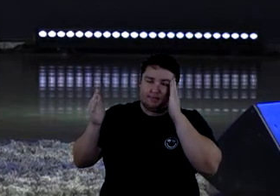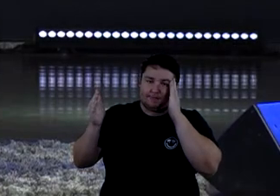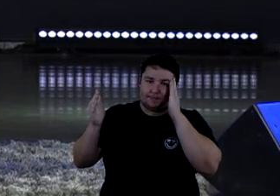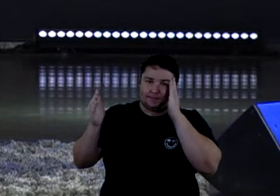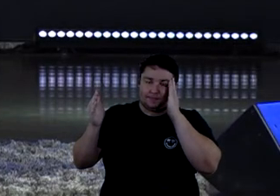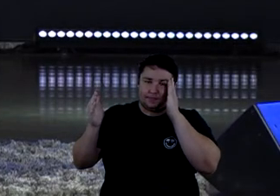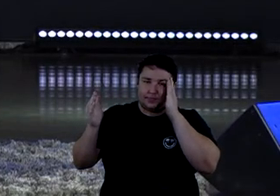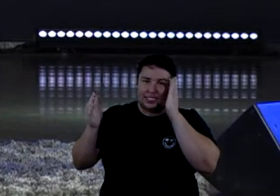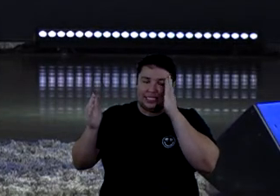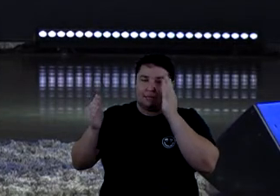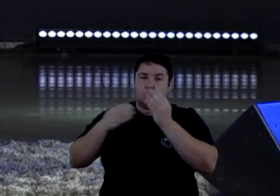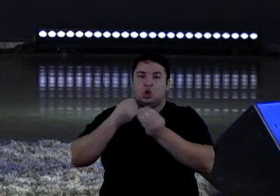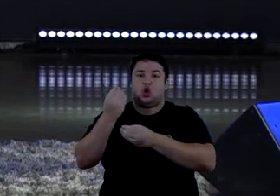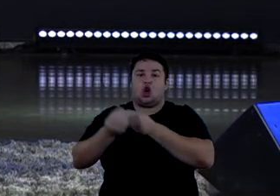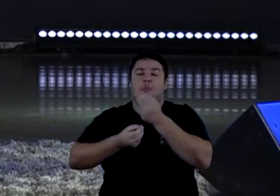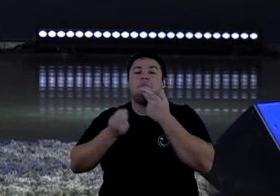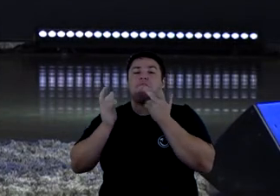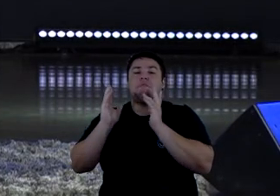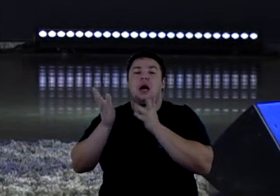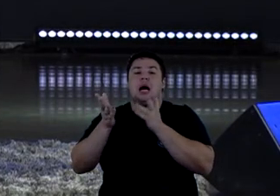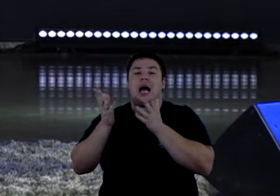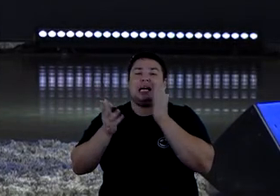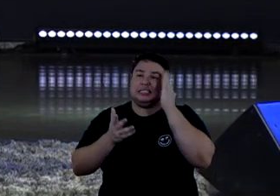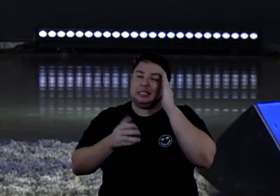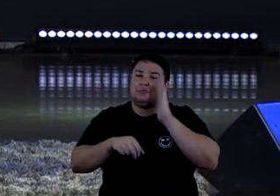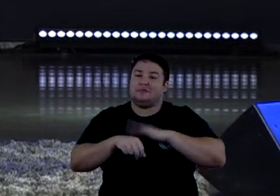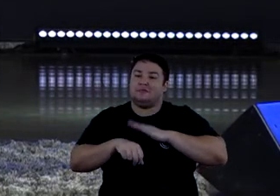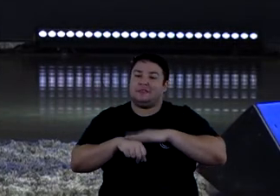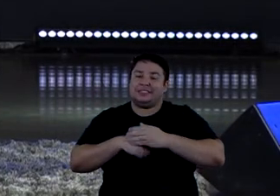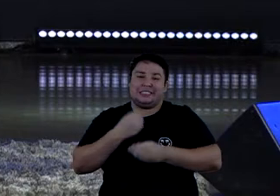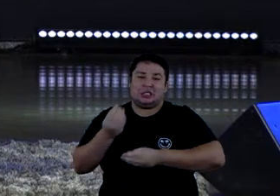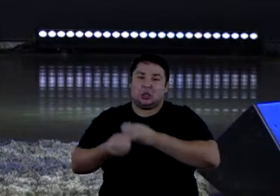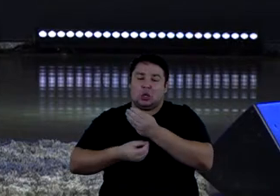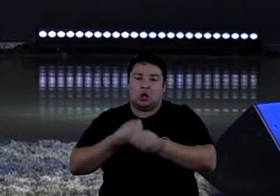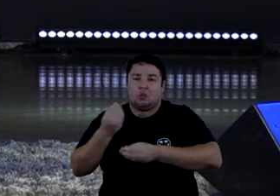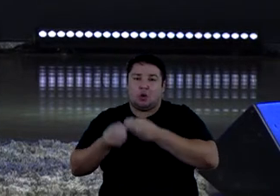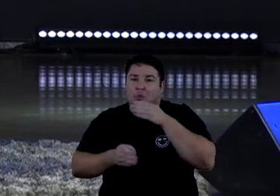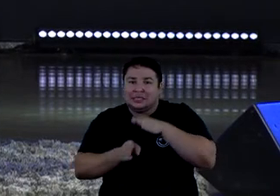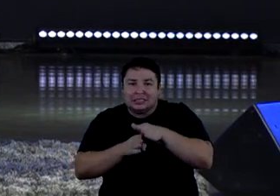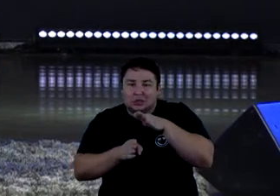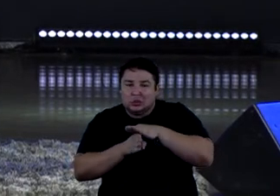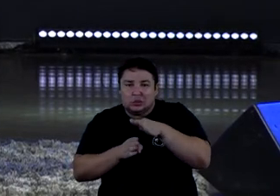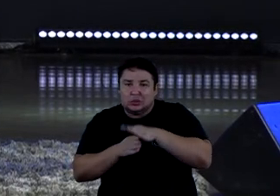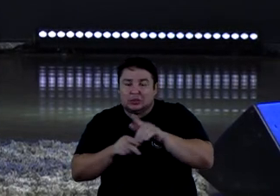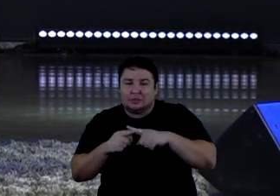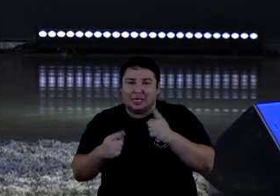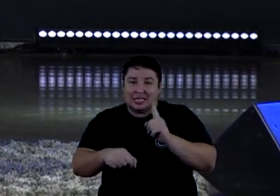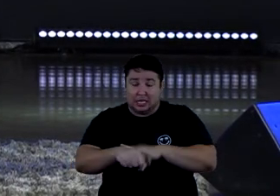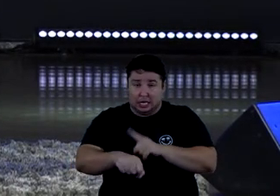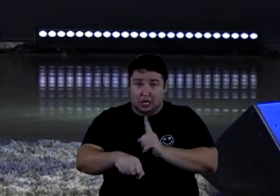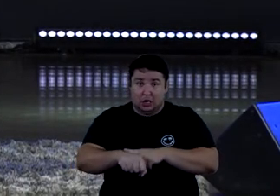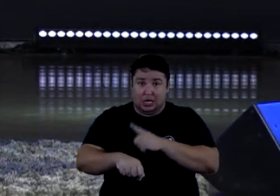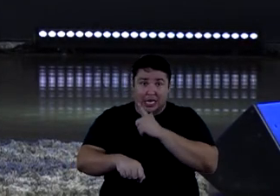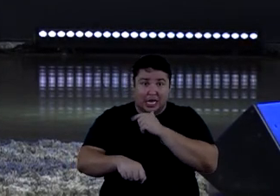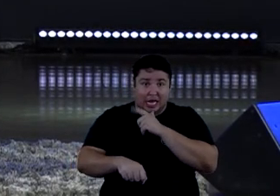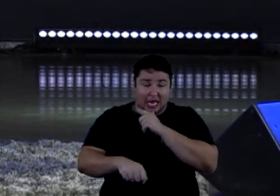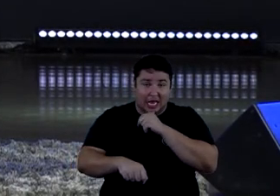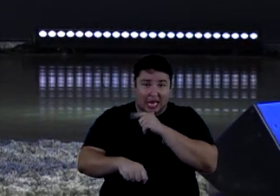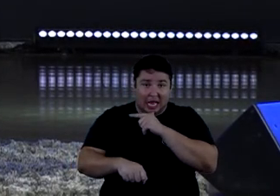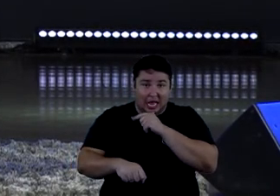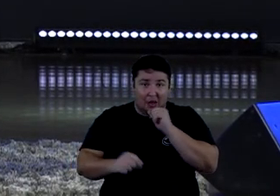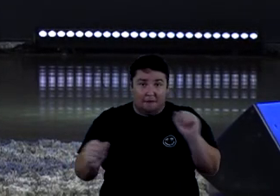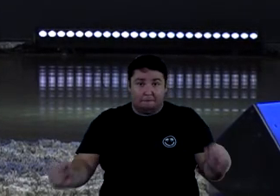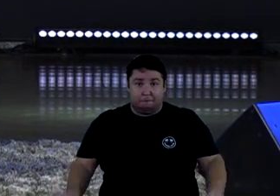Ele sabe como falar, ele sabe o que fazer, ele sabe como aconselhar, mas na hora que a água bate no traseiro